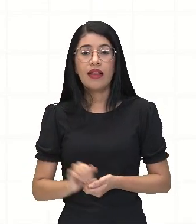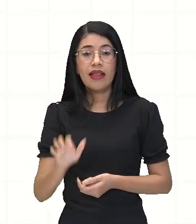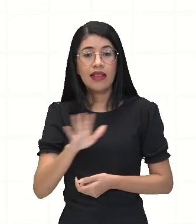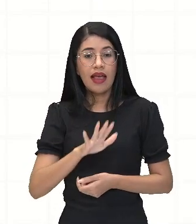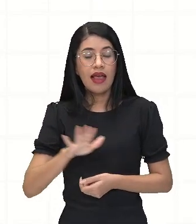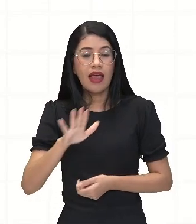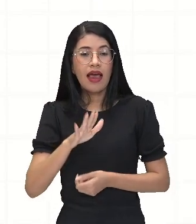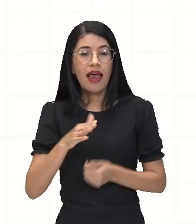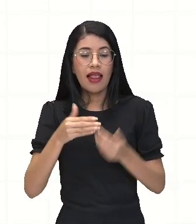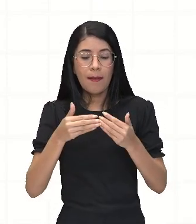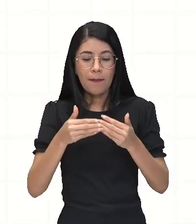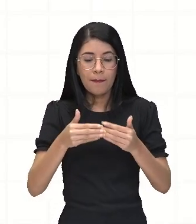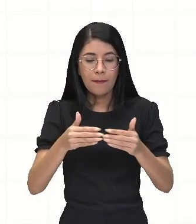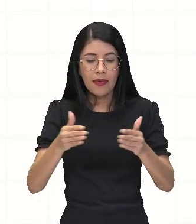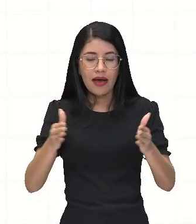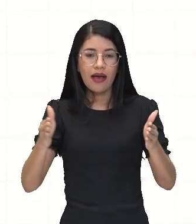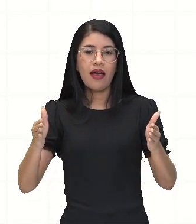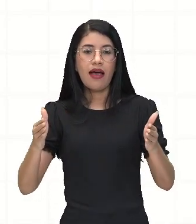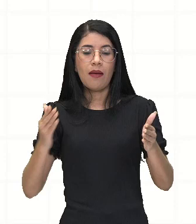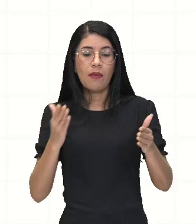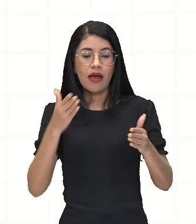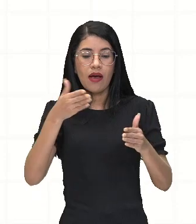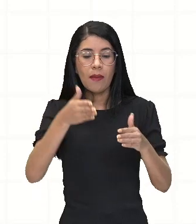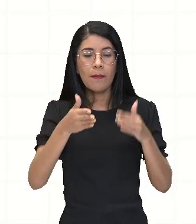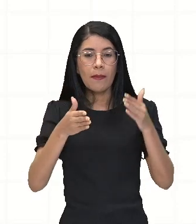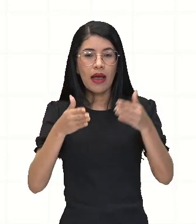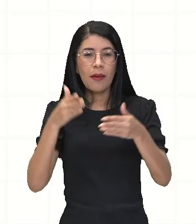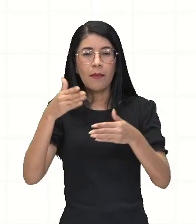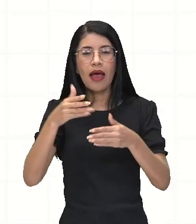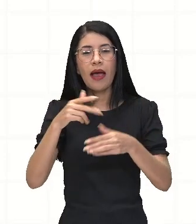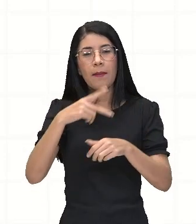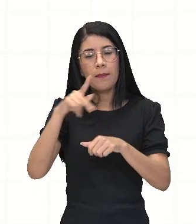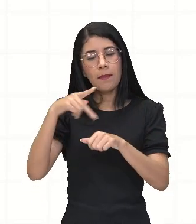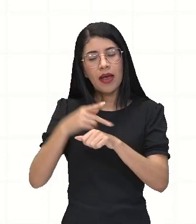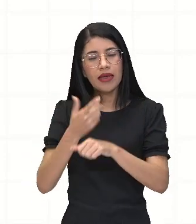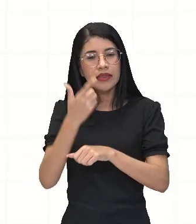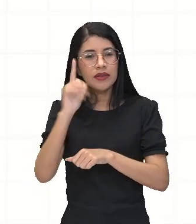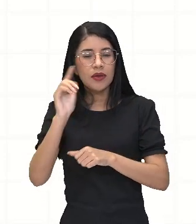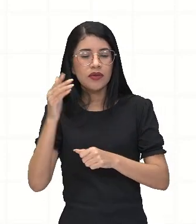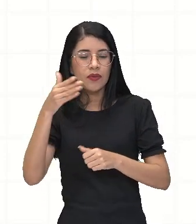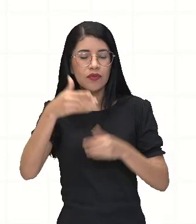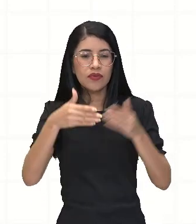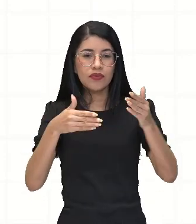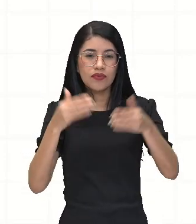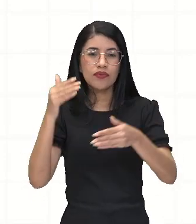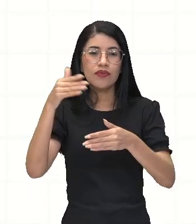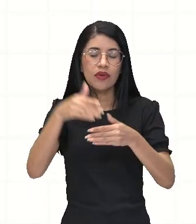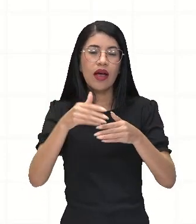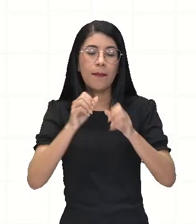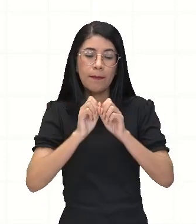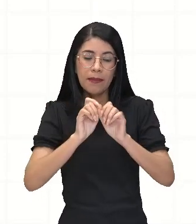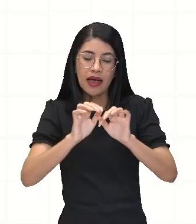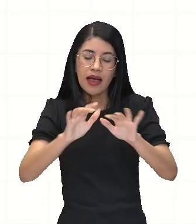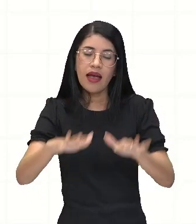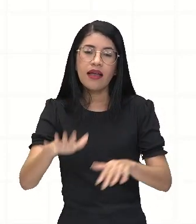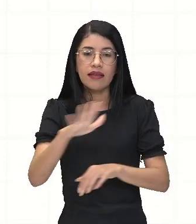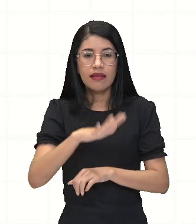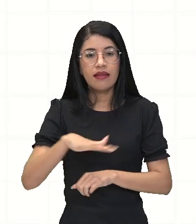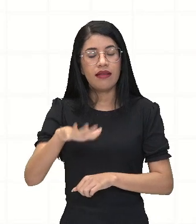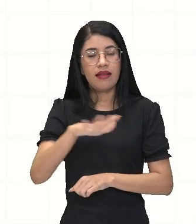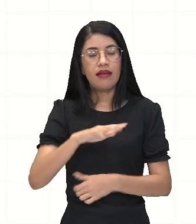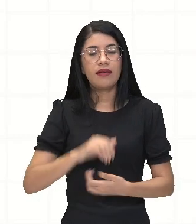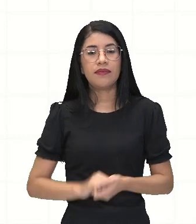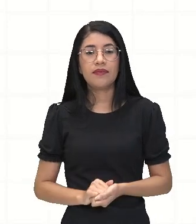de entrada, ela acabou sendo porta de entrada para que outras nações estrangeiras começassem a invadir o território. A gente vai